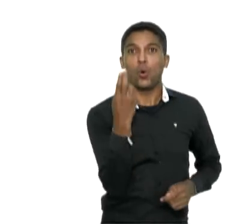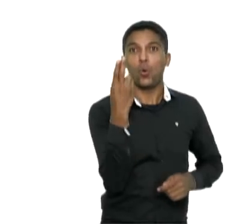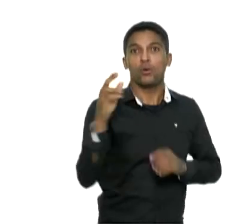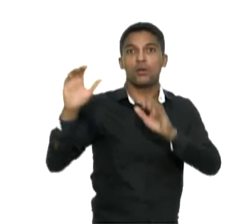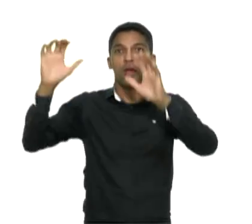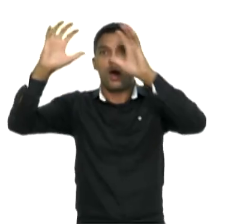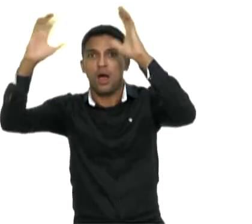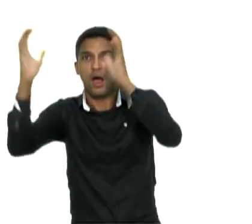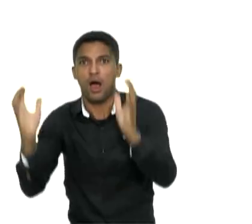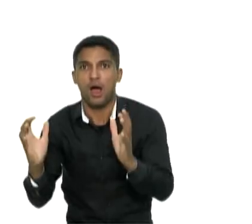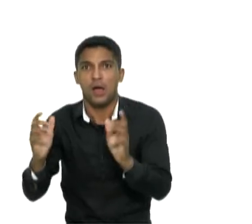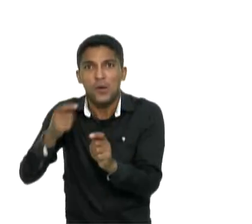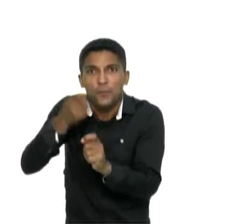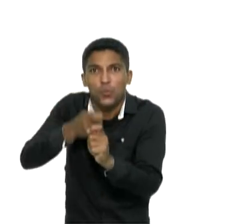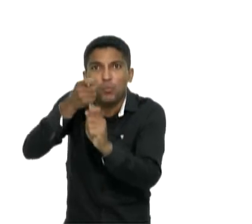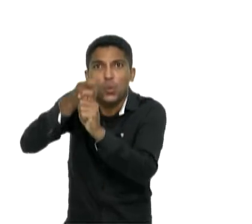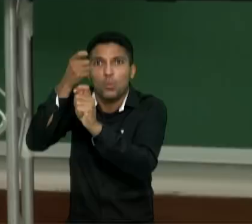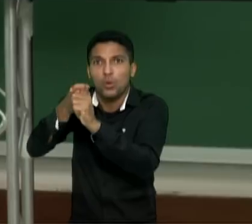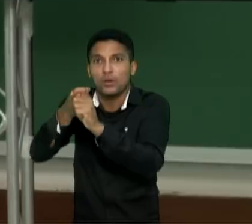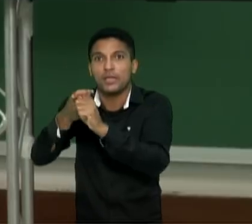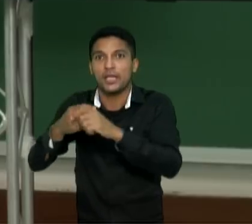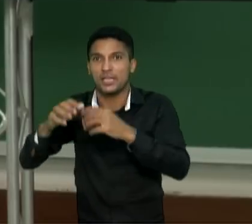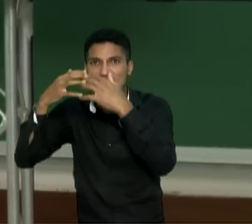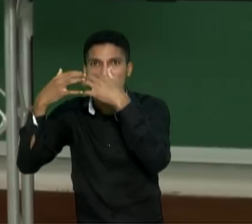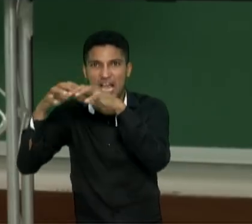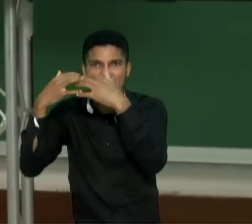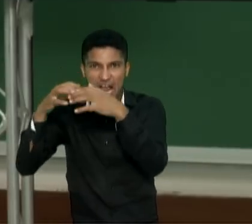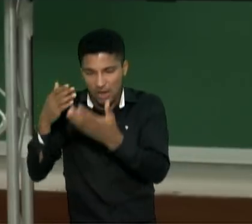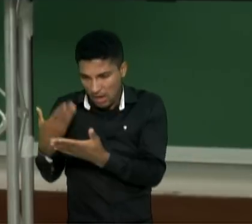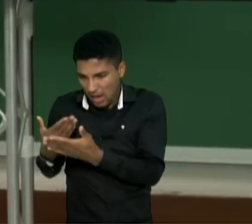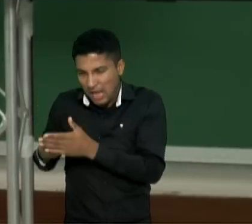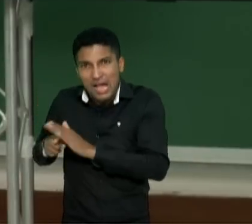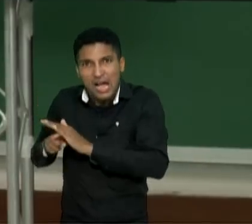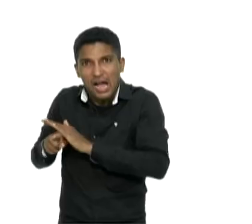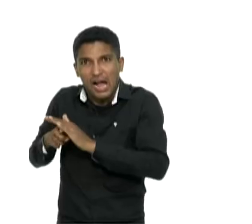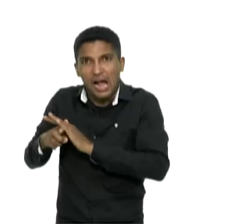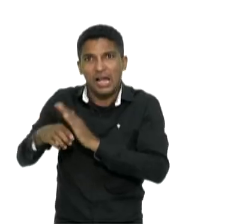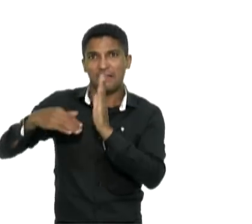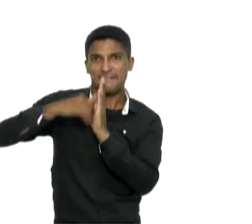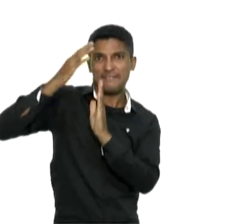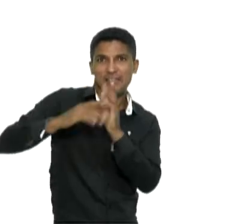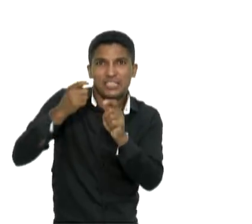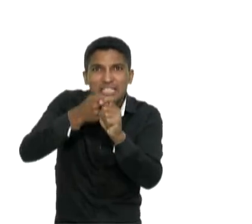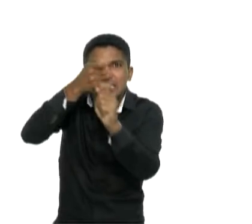as características de cada trabalho artístico? Vou deixar um tempinho para vocês observarem essas questões.